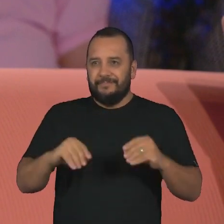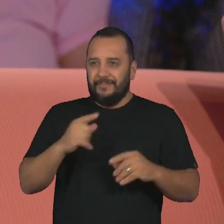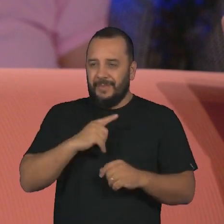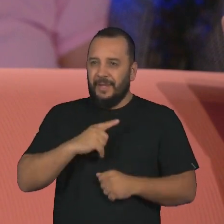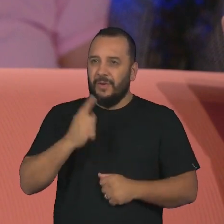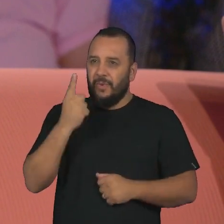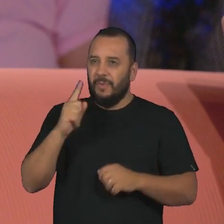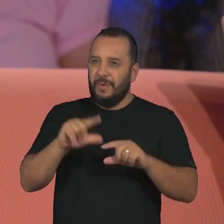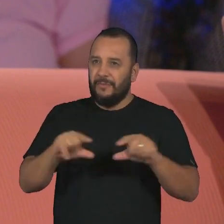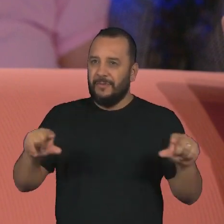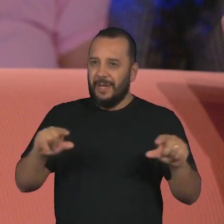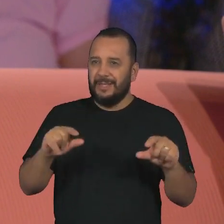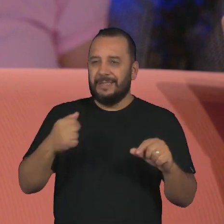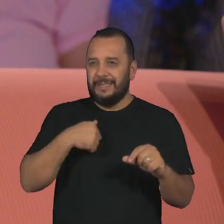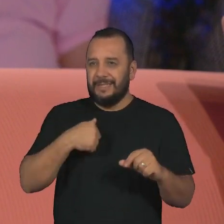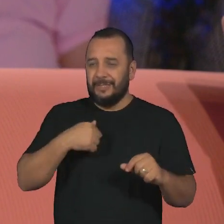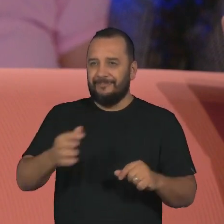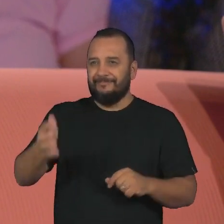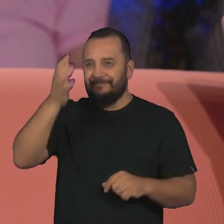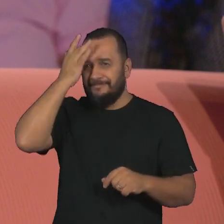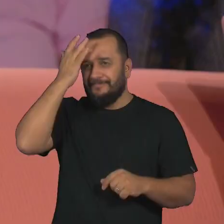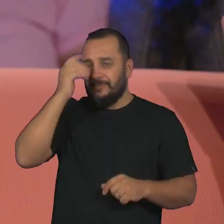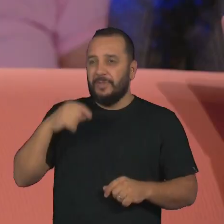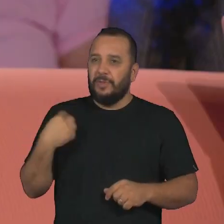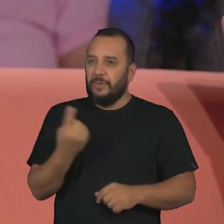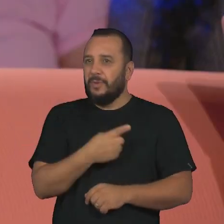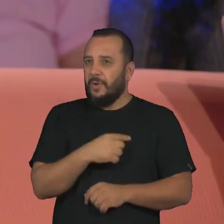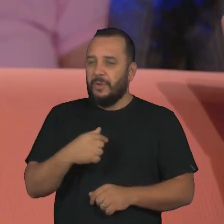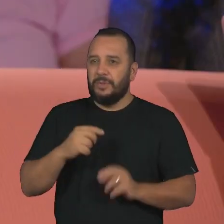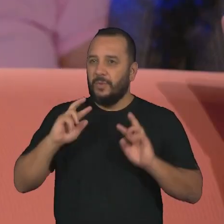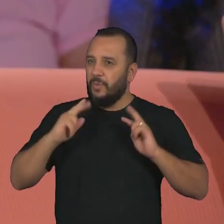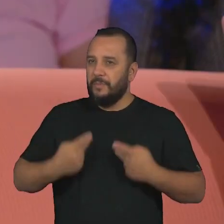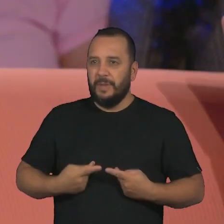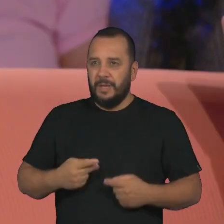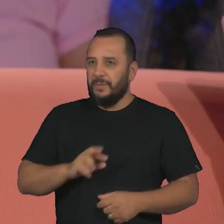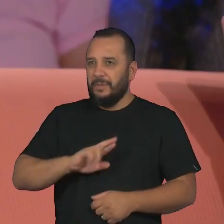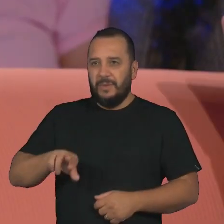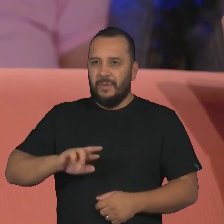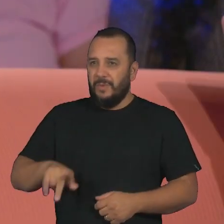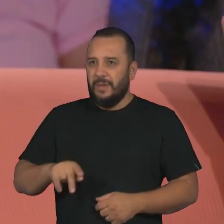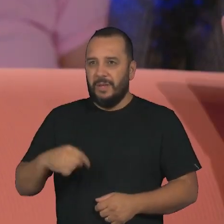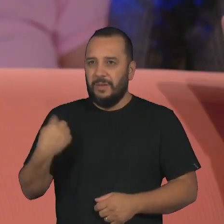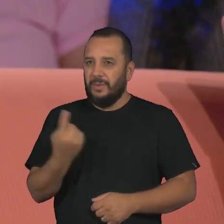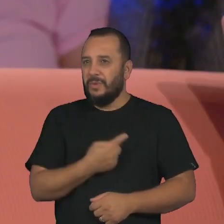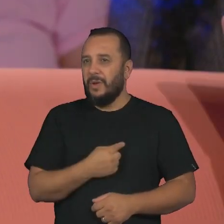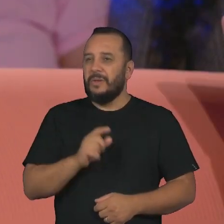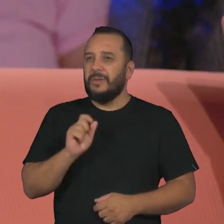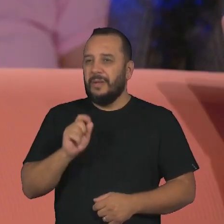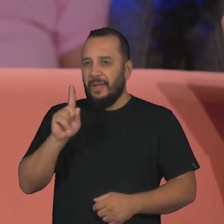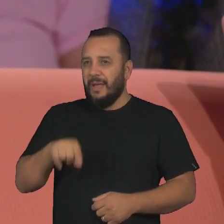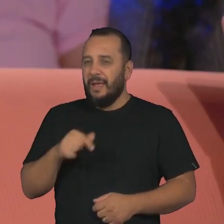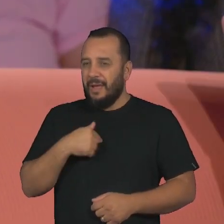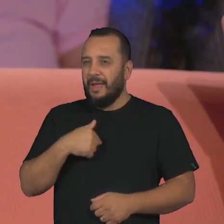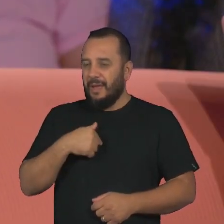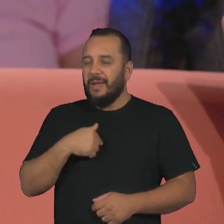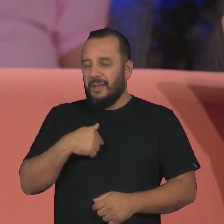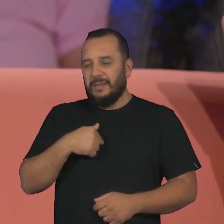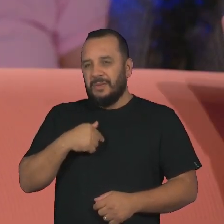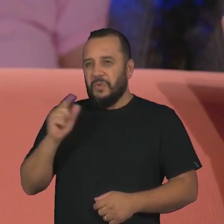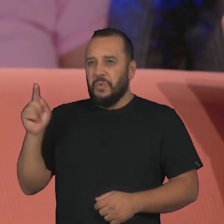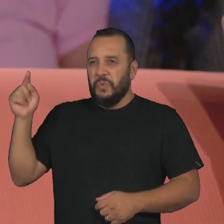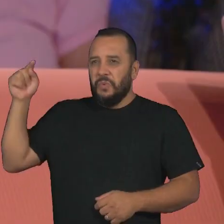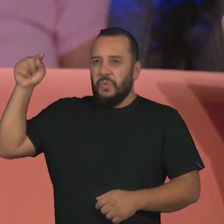que me marcou muito, que é: nós não somos mais seres humanos, nós somos meros alvos. E isso é um